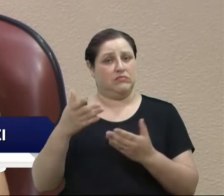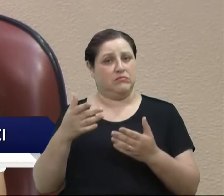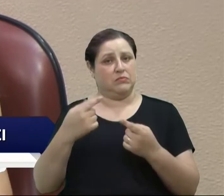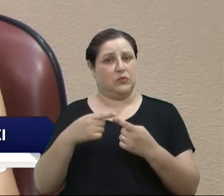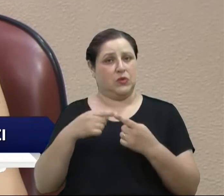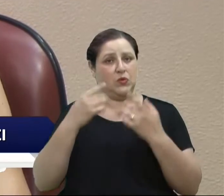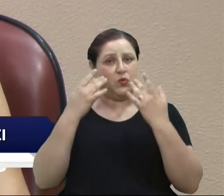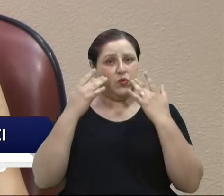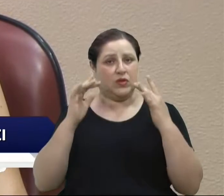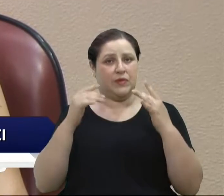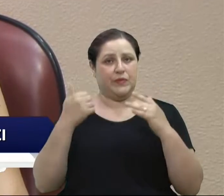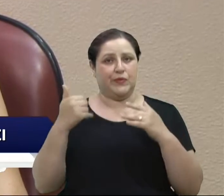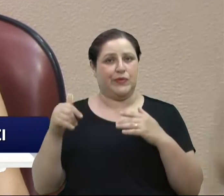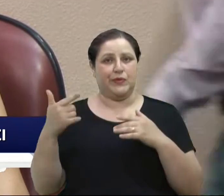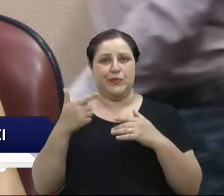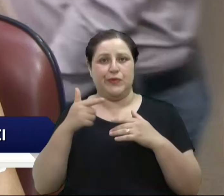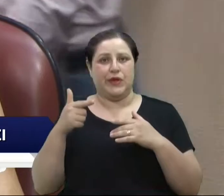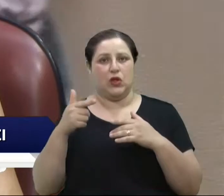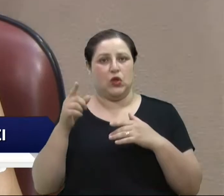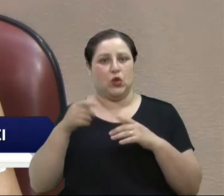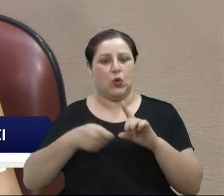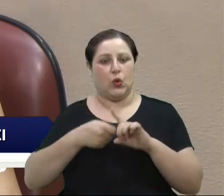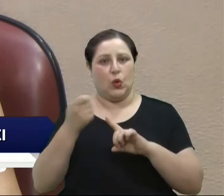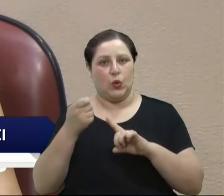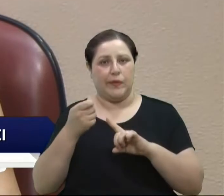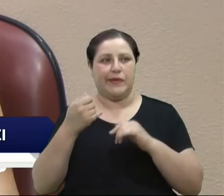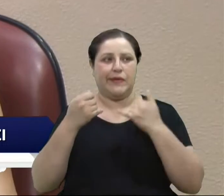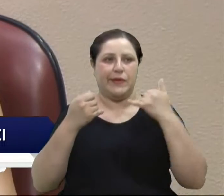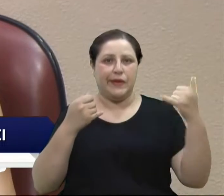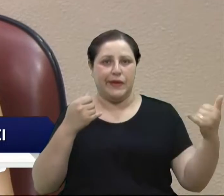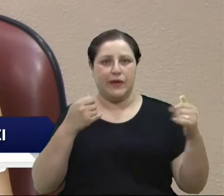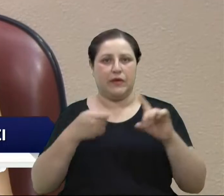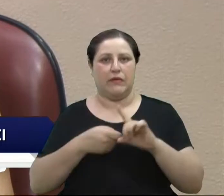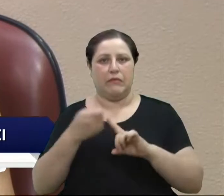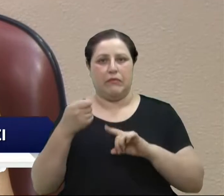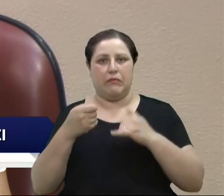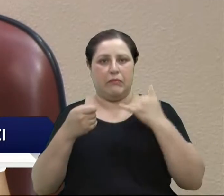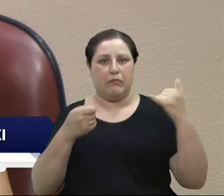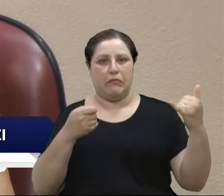não liga todo mês para o paciente para saber como é que está a situação.